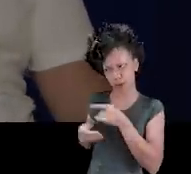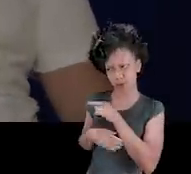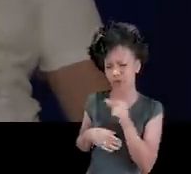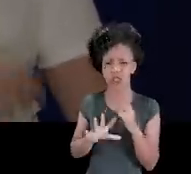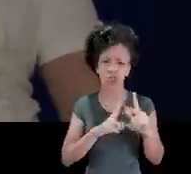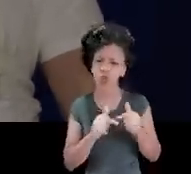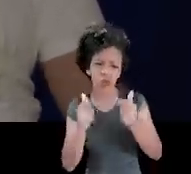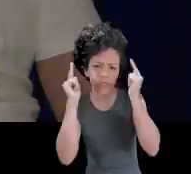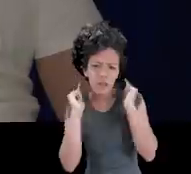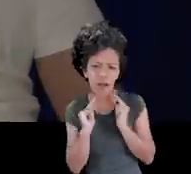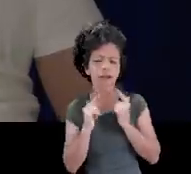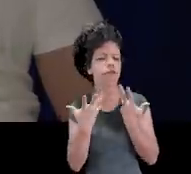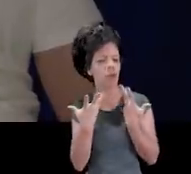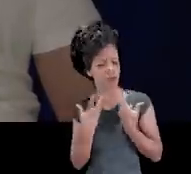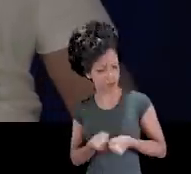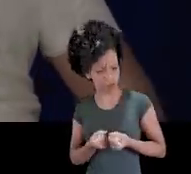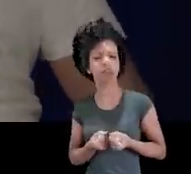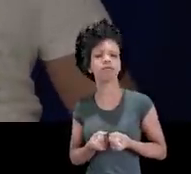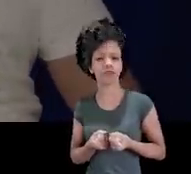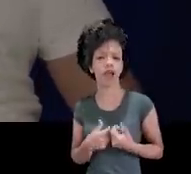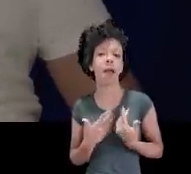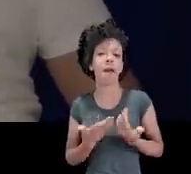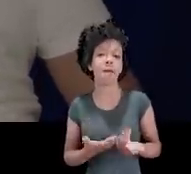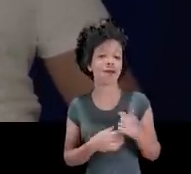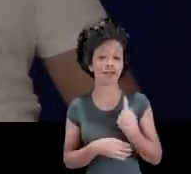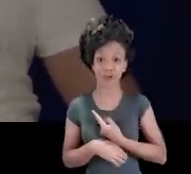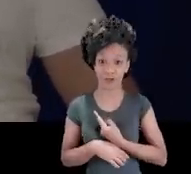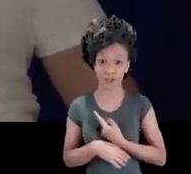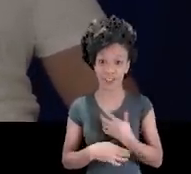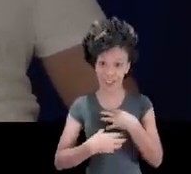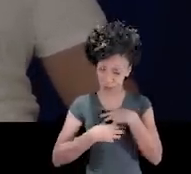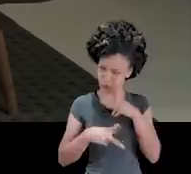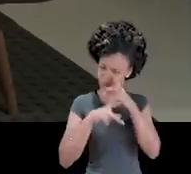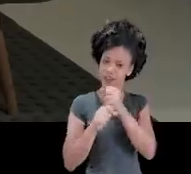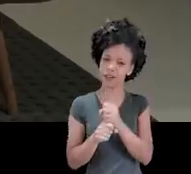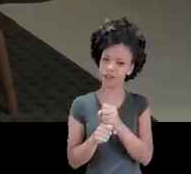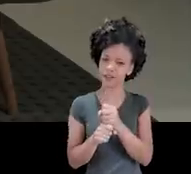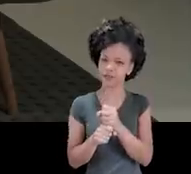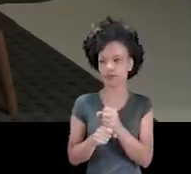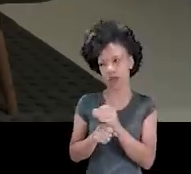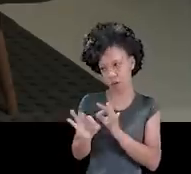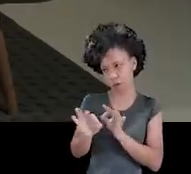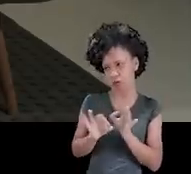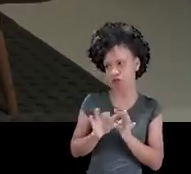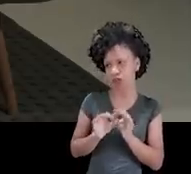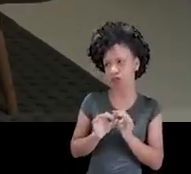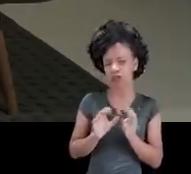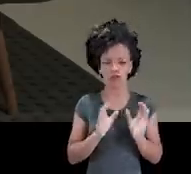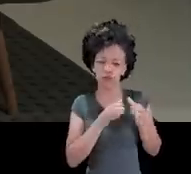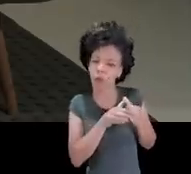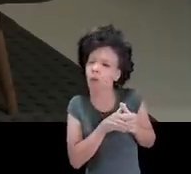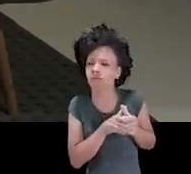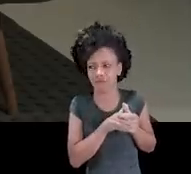todos os carecas que estão aderindo ao carequice para que nós possamos nos sentir fortalecidos. Sim, como uma causa de minoria já, do